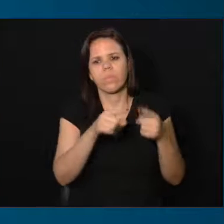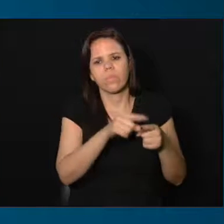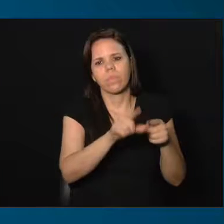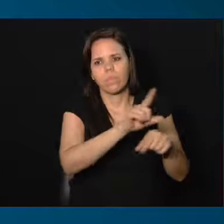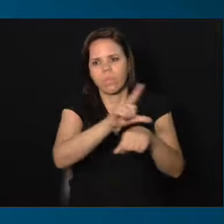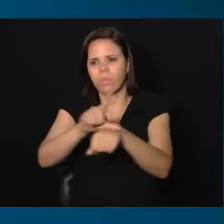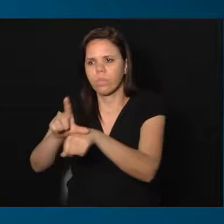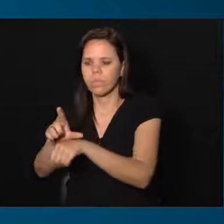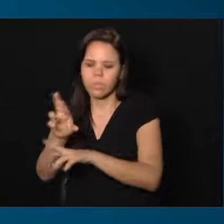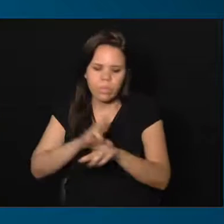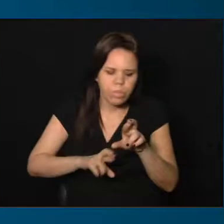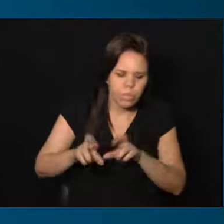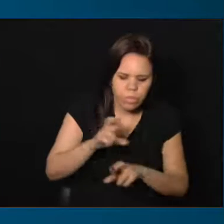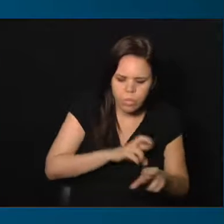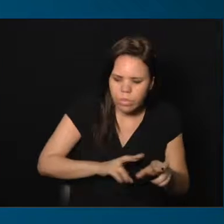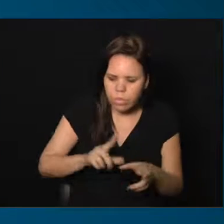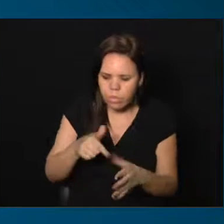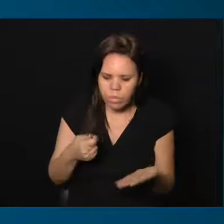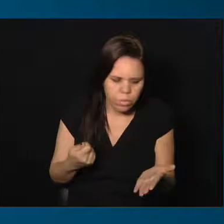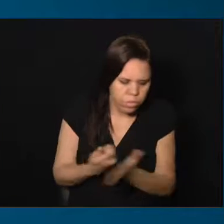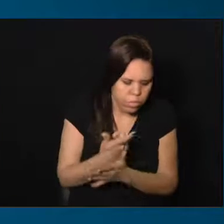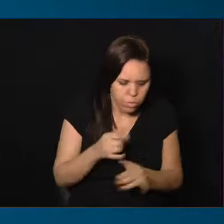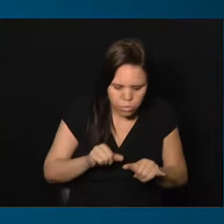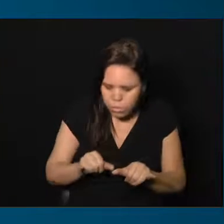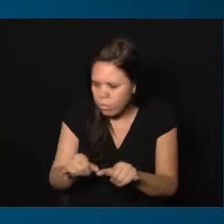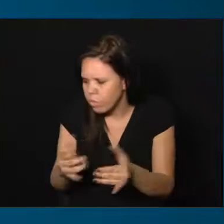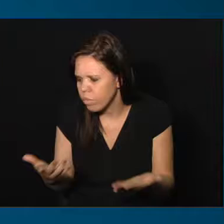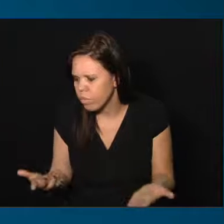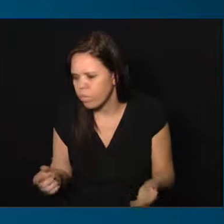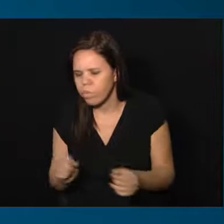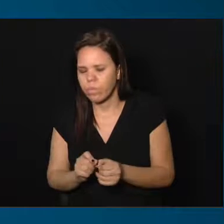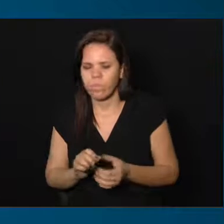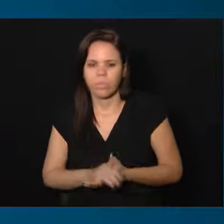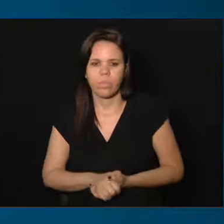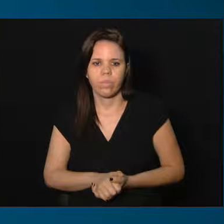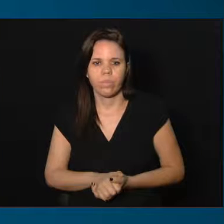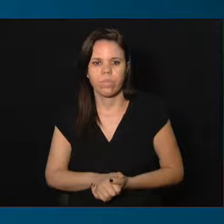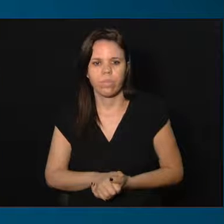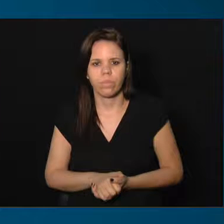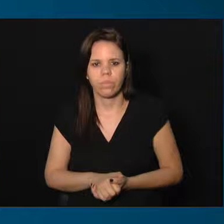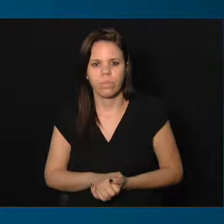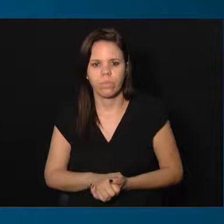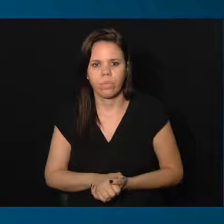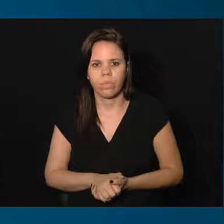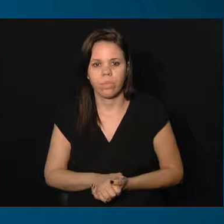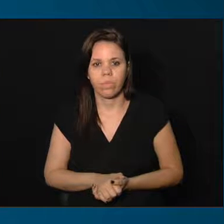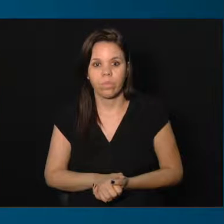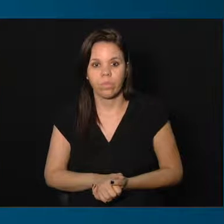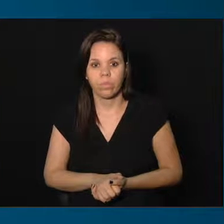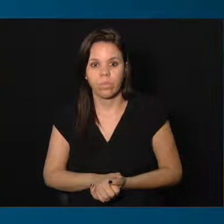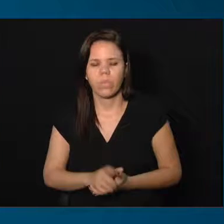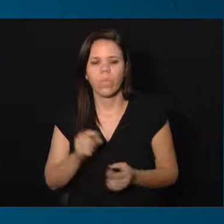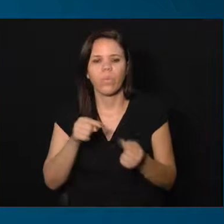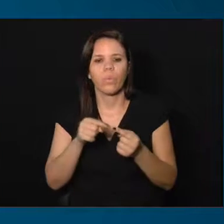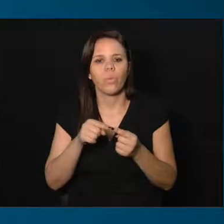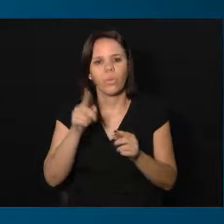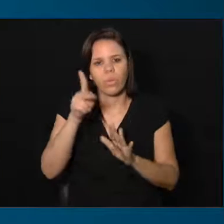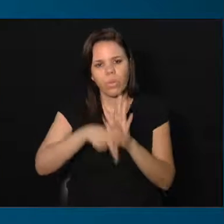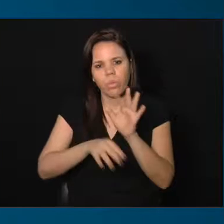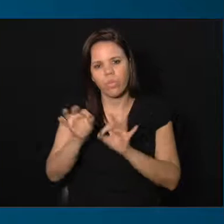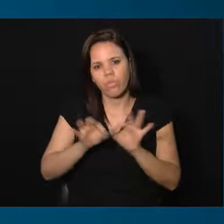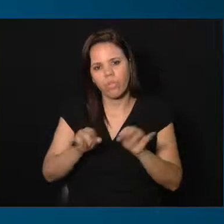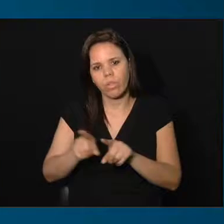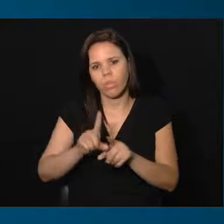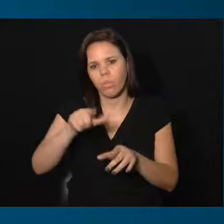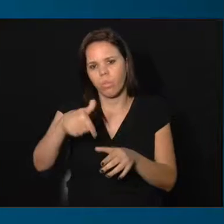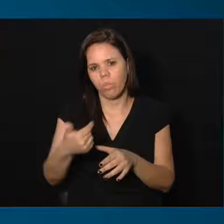fazer a conferência de mercadorias após o pagamento ter sido efetuado pelo consumidor. De acordo com o projeto,